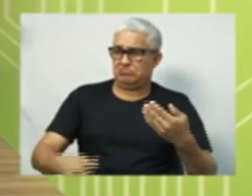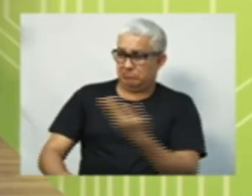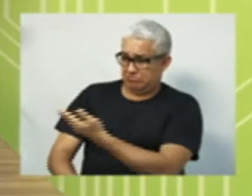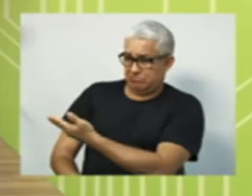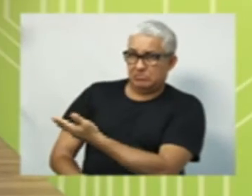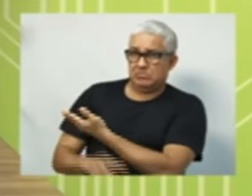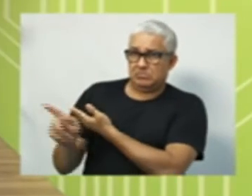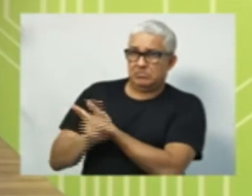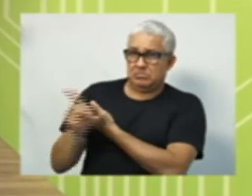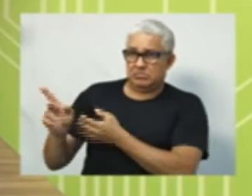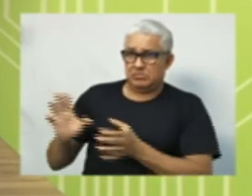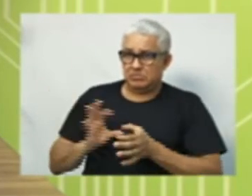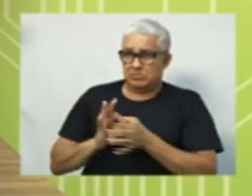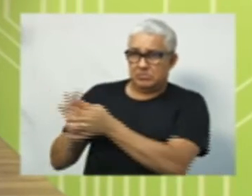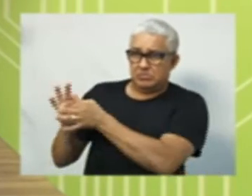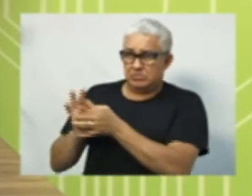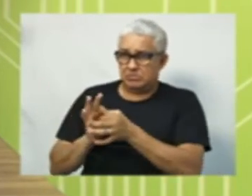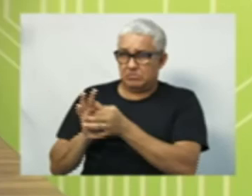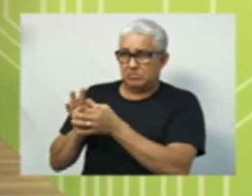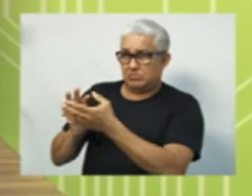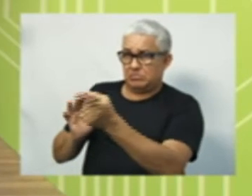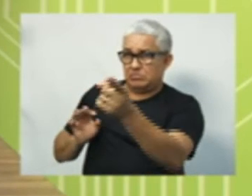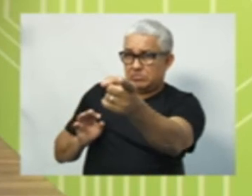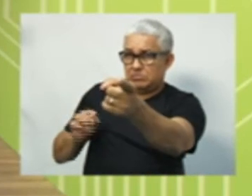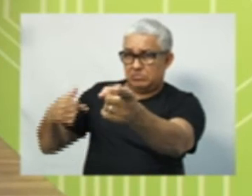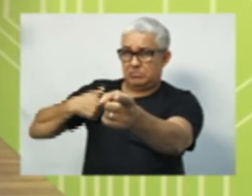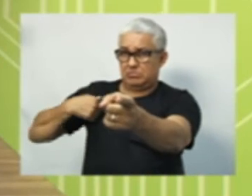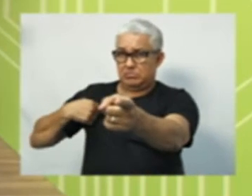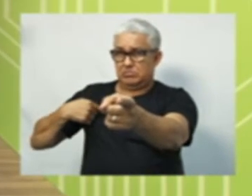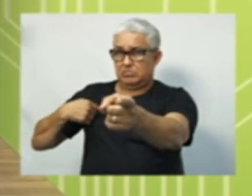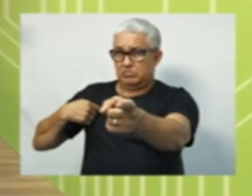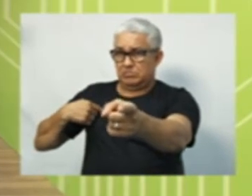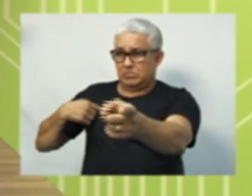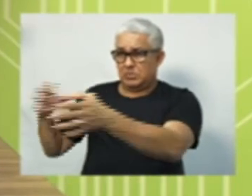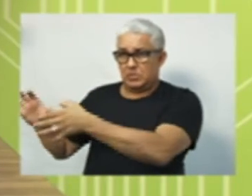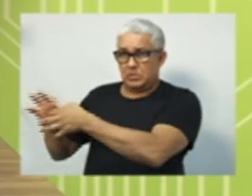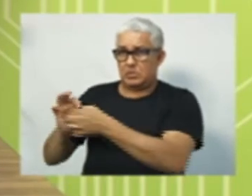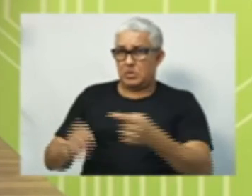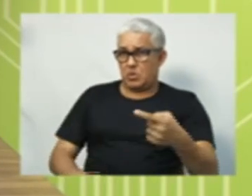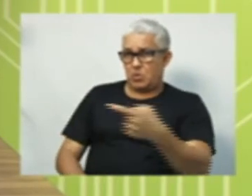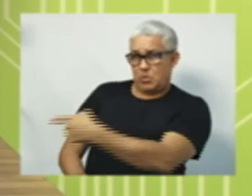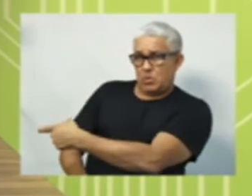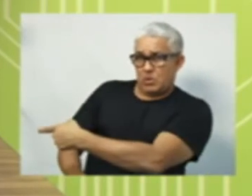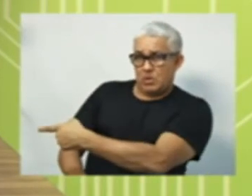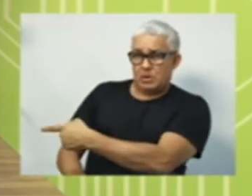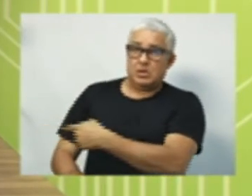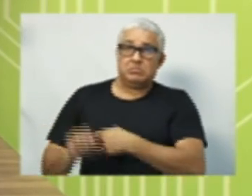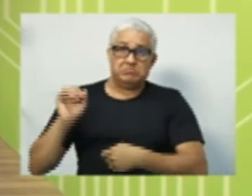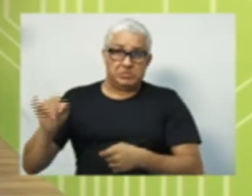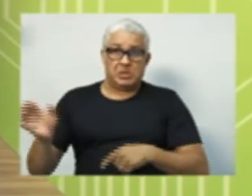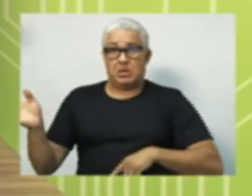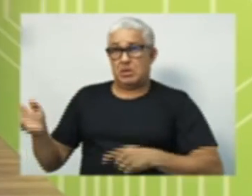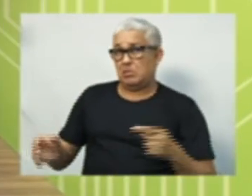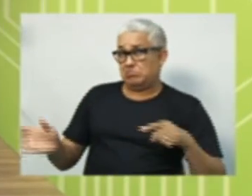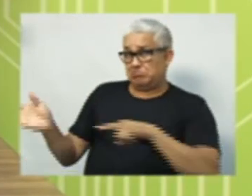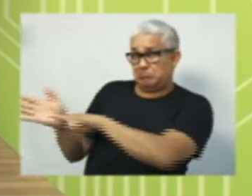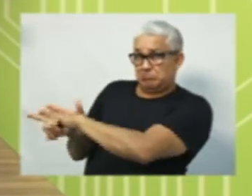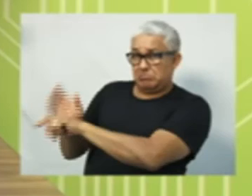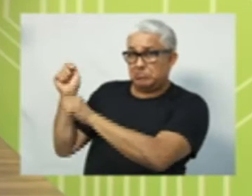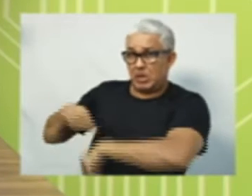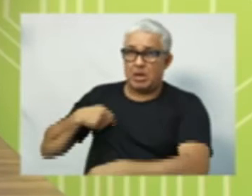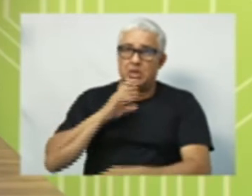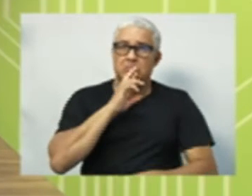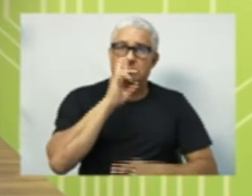Fernanda é o elo de ligação entre vocês e eu que estou aqui. Se vocês não passarem, eu não vou poder ajudar. Se vocês passarem, eu vou poder